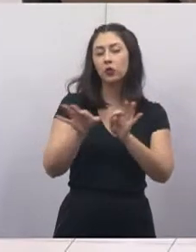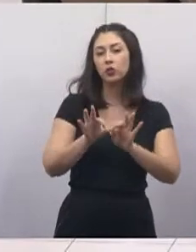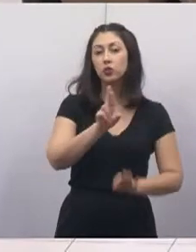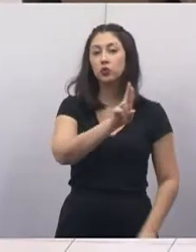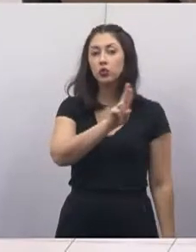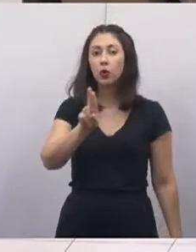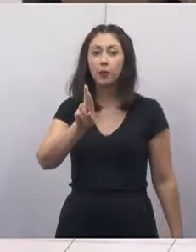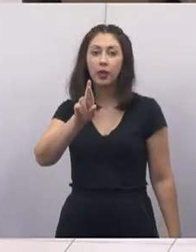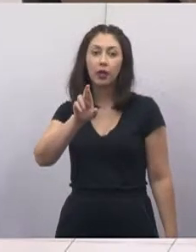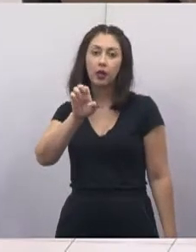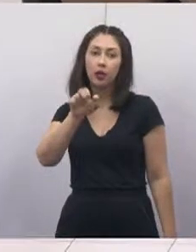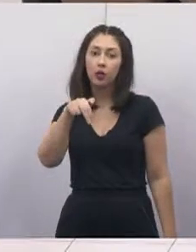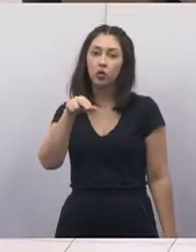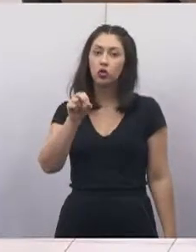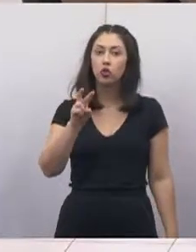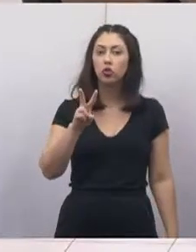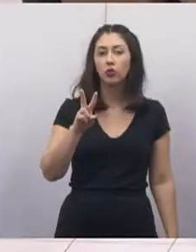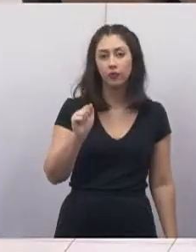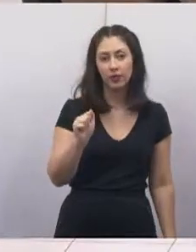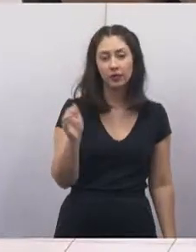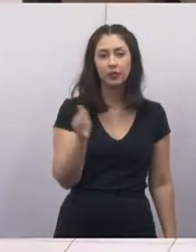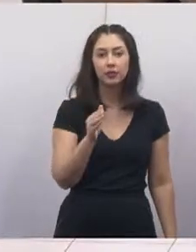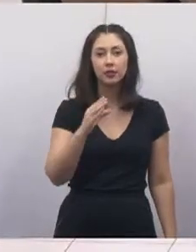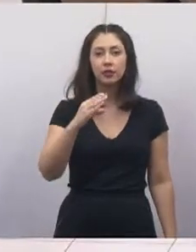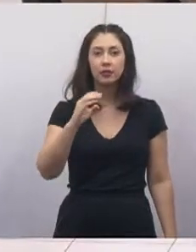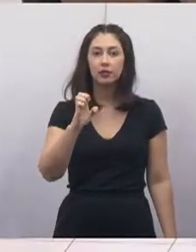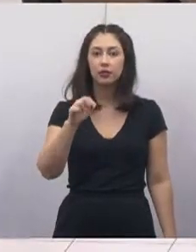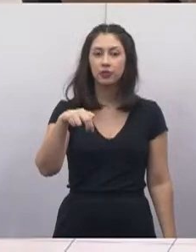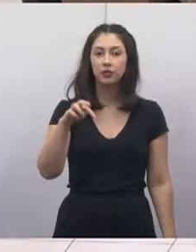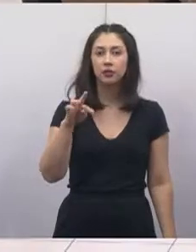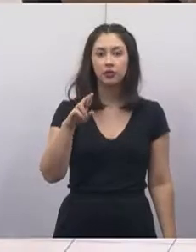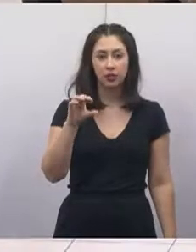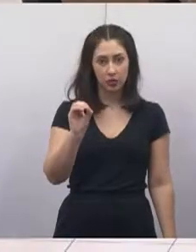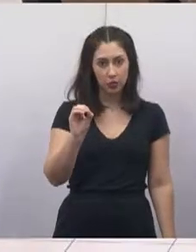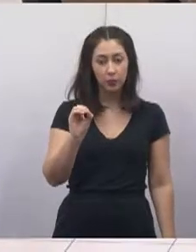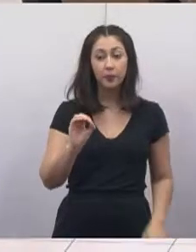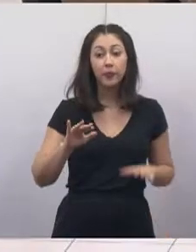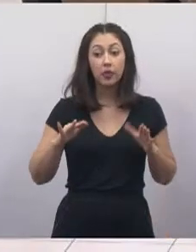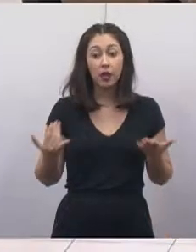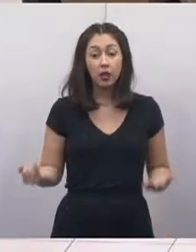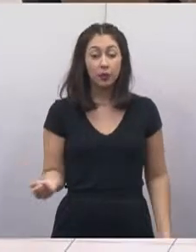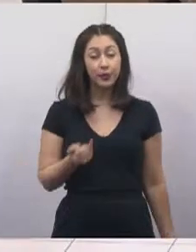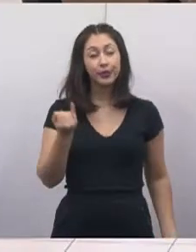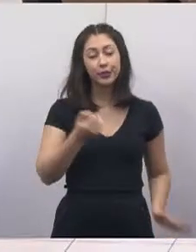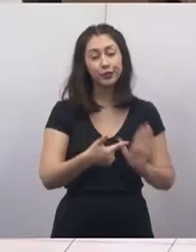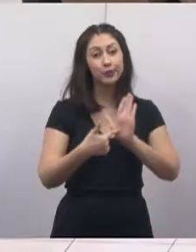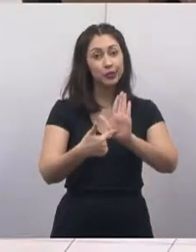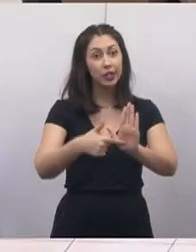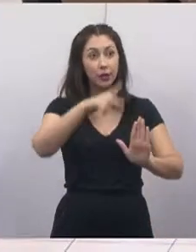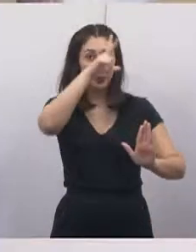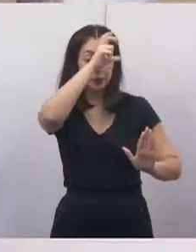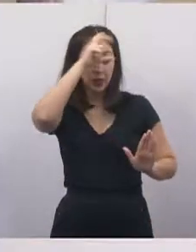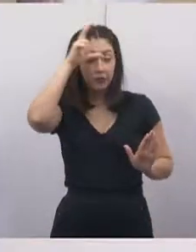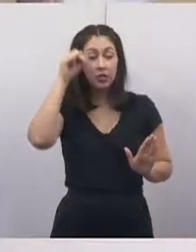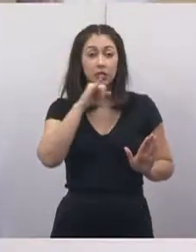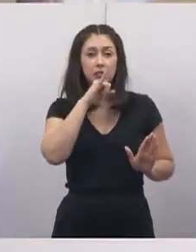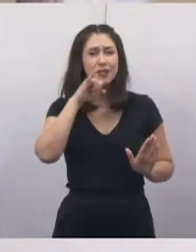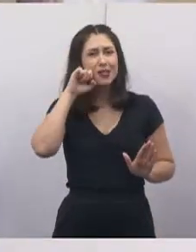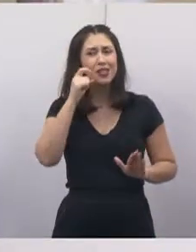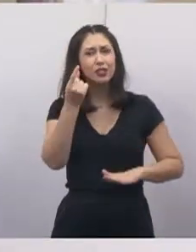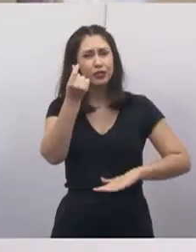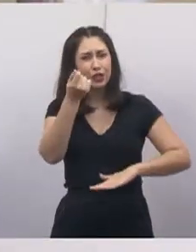Centro. E é importante ressaltar, vereador Flavinho, do quanto o prefeito Isaías Santana investiu